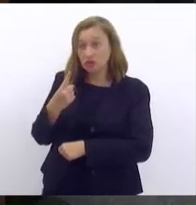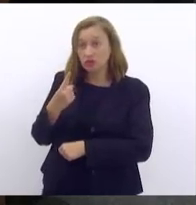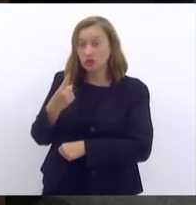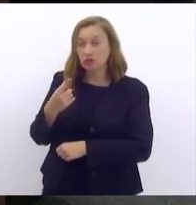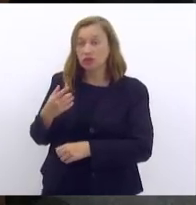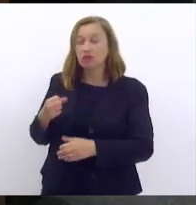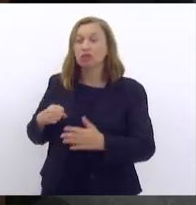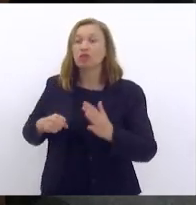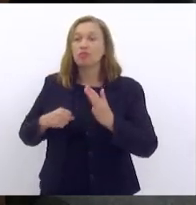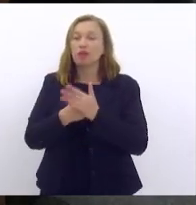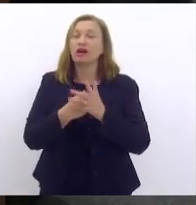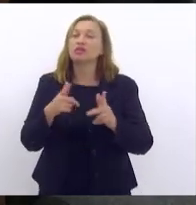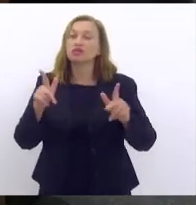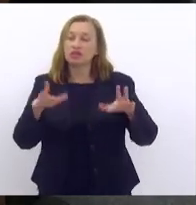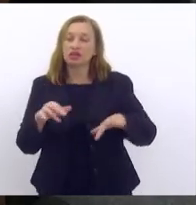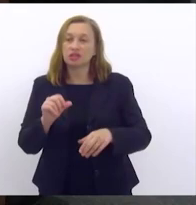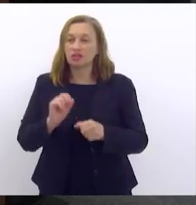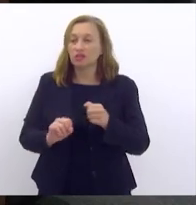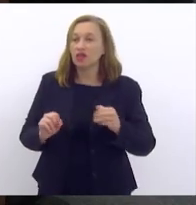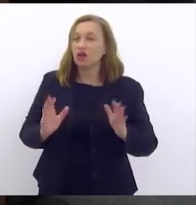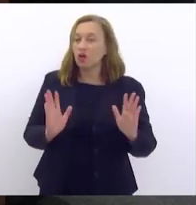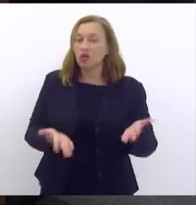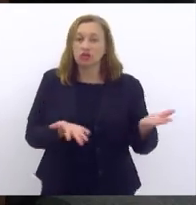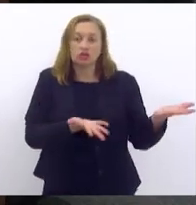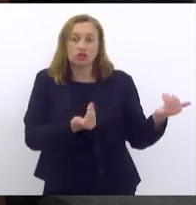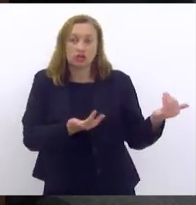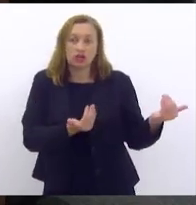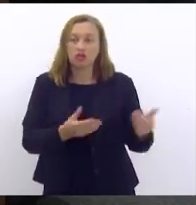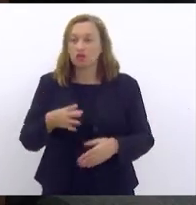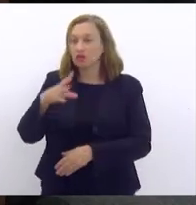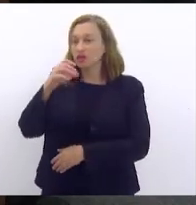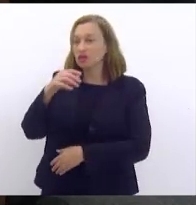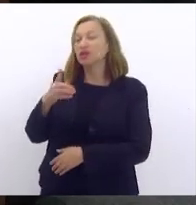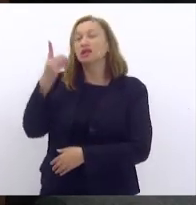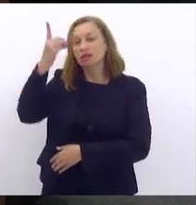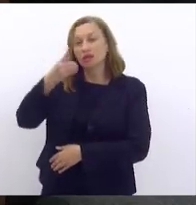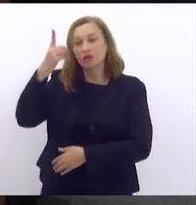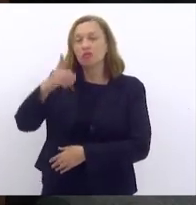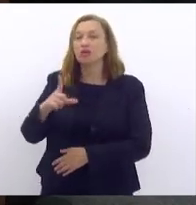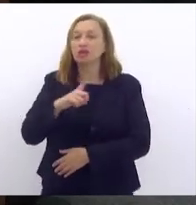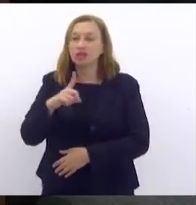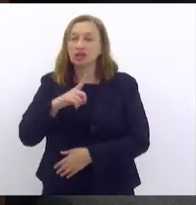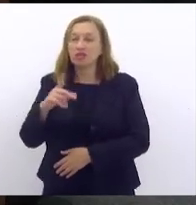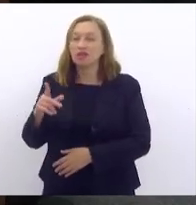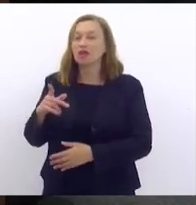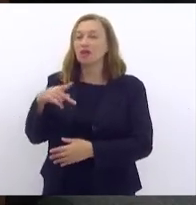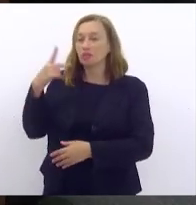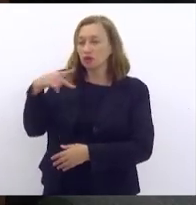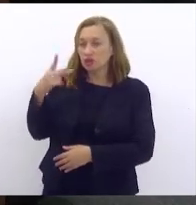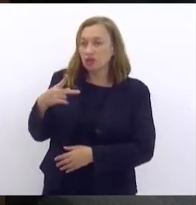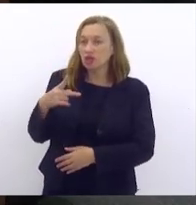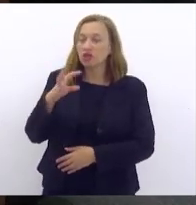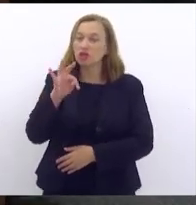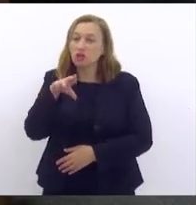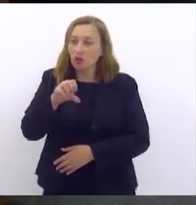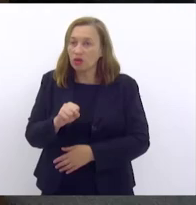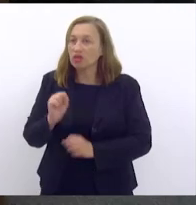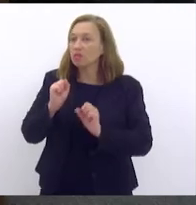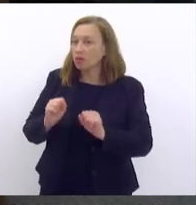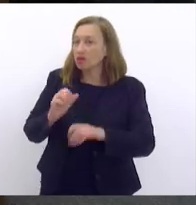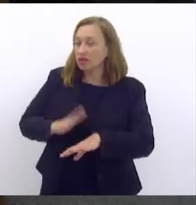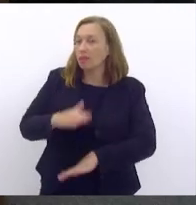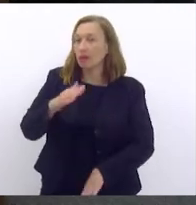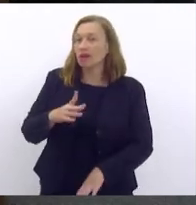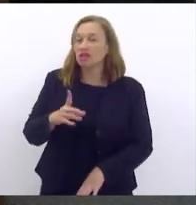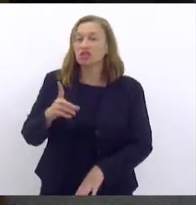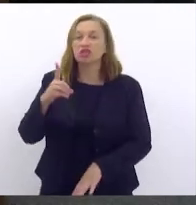a diferença que fez. Se hoje tem uma deputada jovem aqui, é porque teve a política de cotas da UERJ. E pode ter mais, Dani Monteiro, eu não preciso